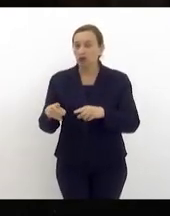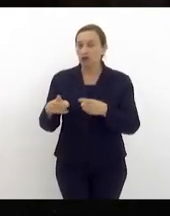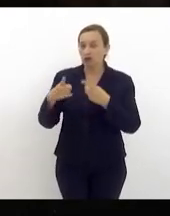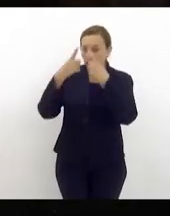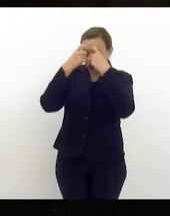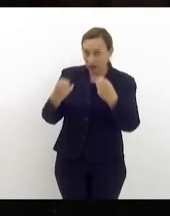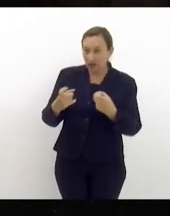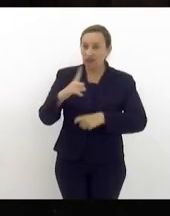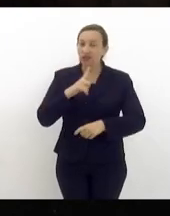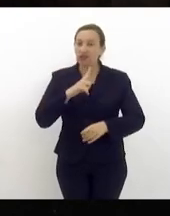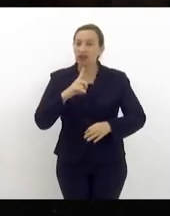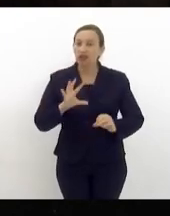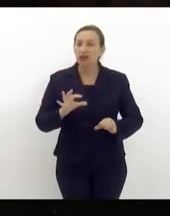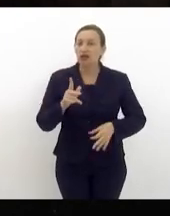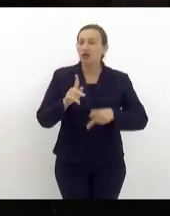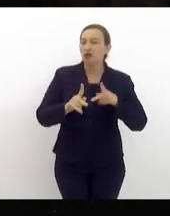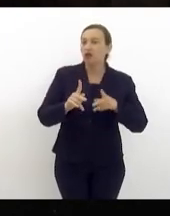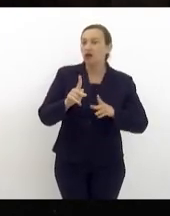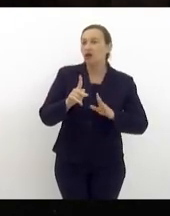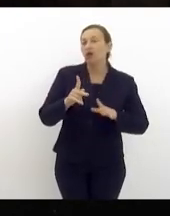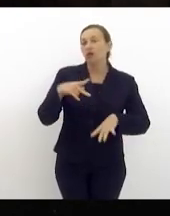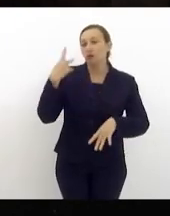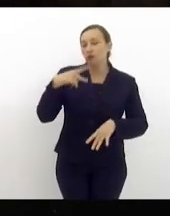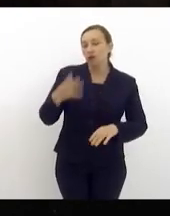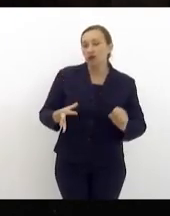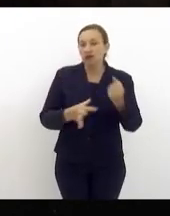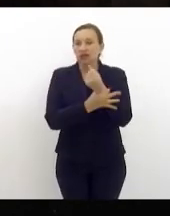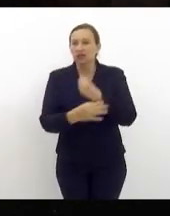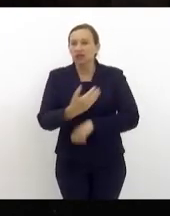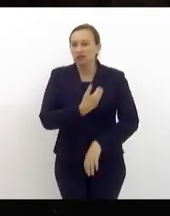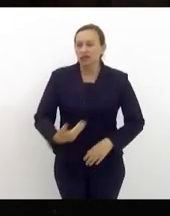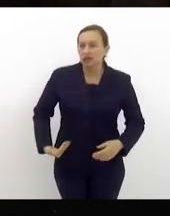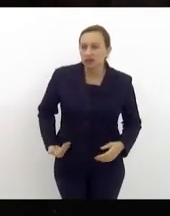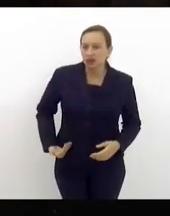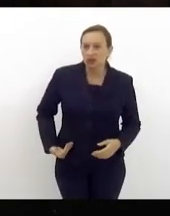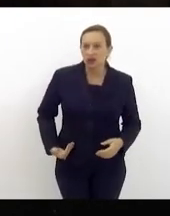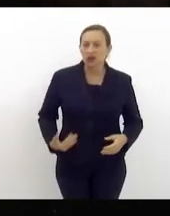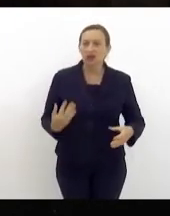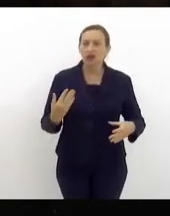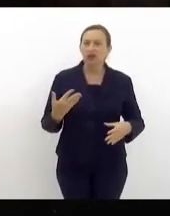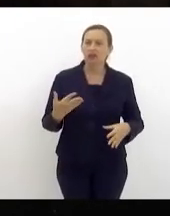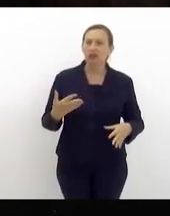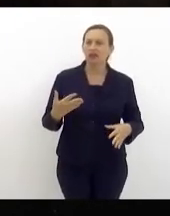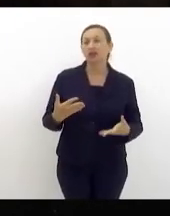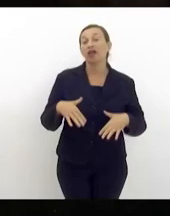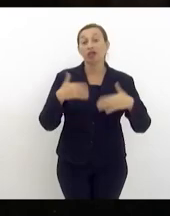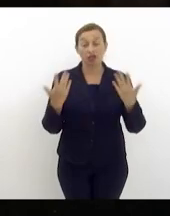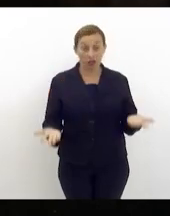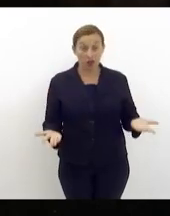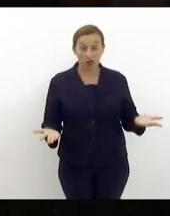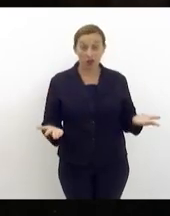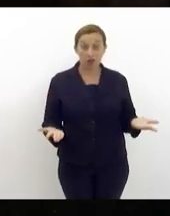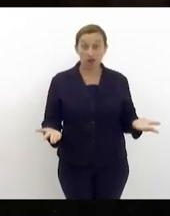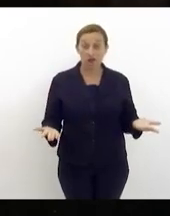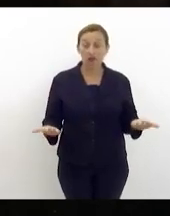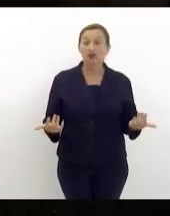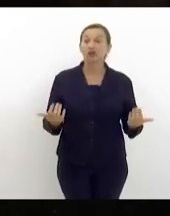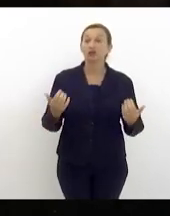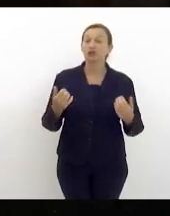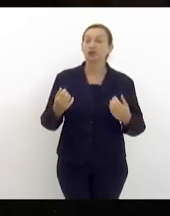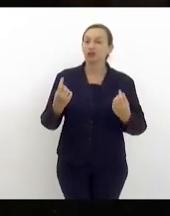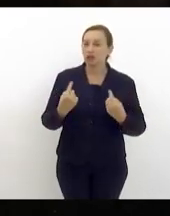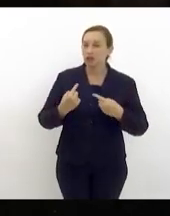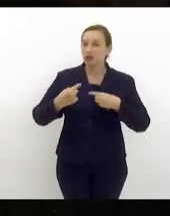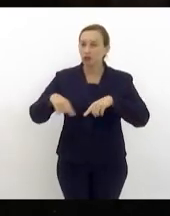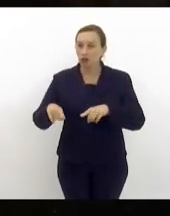tem uma política de segurança pública que bota caveirão para entrar dentro de escola? Então, nós vamos sim